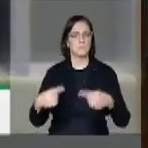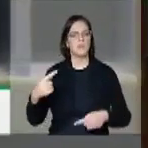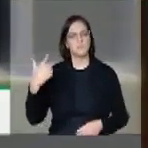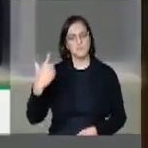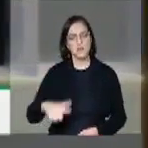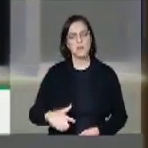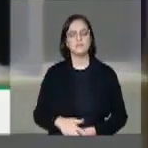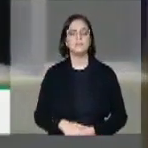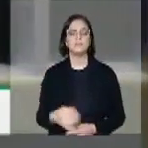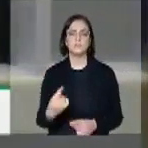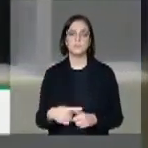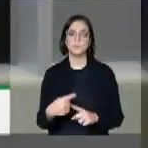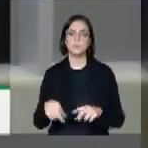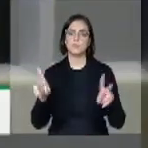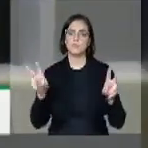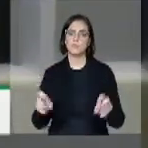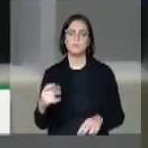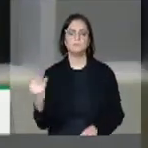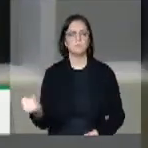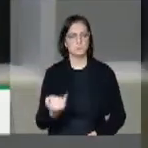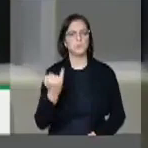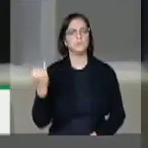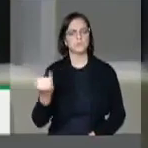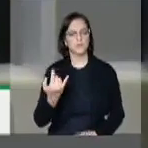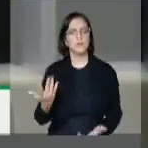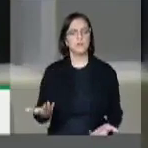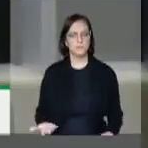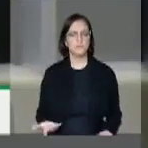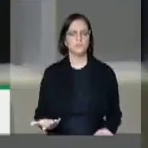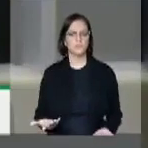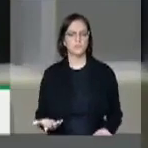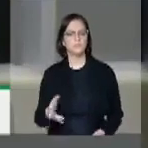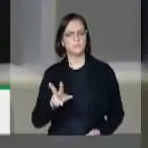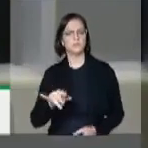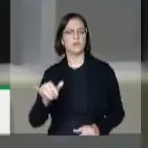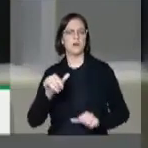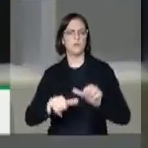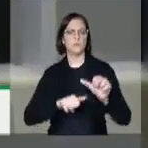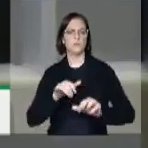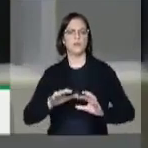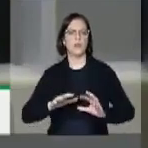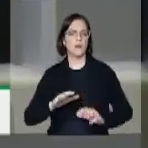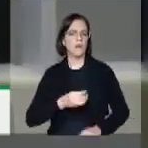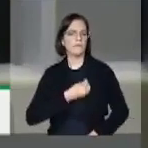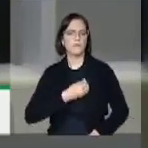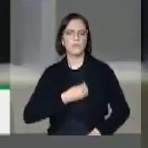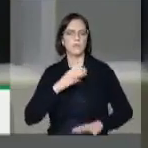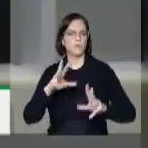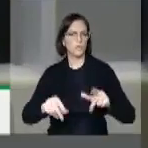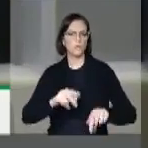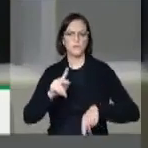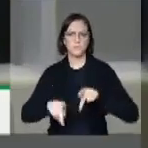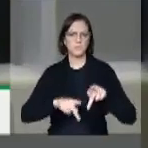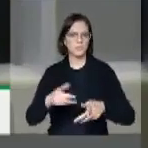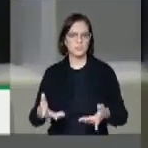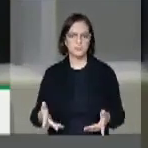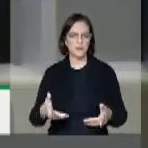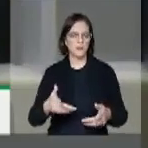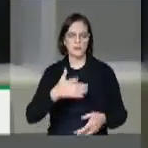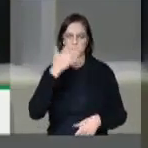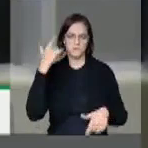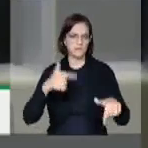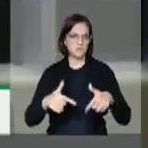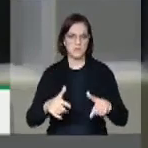sobre um tema tão relevante que afeta tanto a vida dos trabalhadores, a vida dos brasileiros.